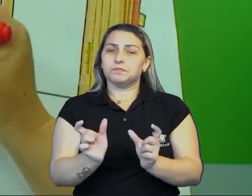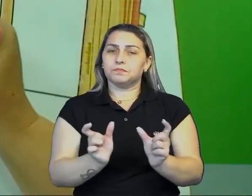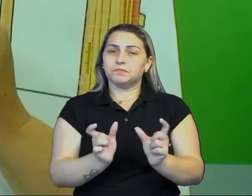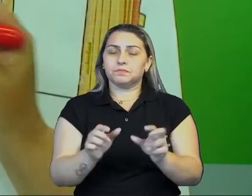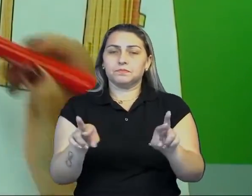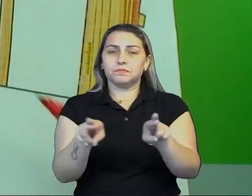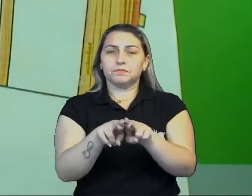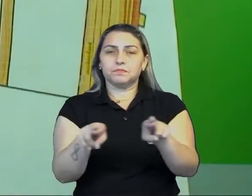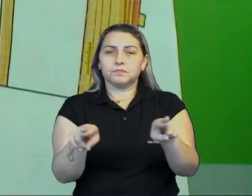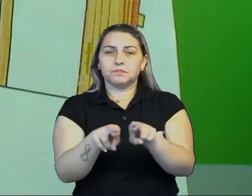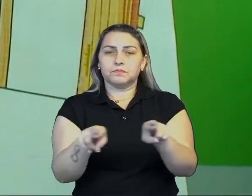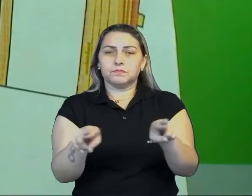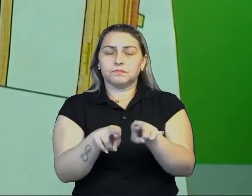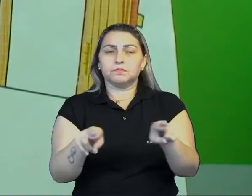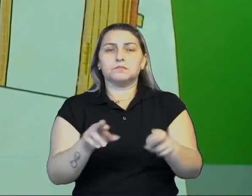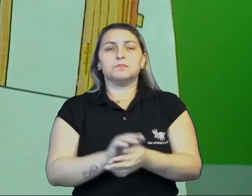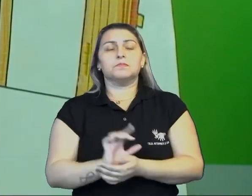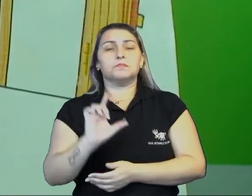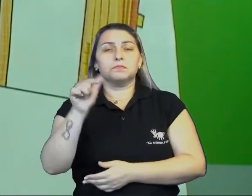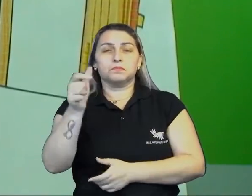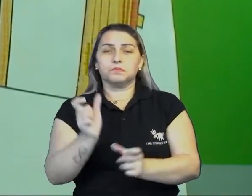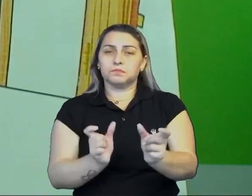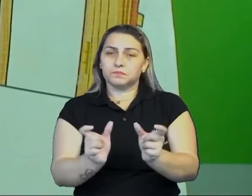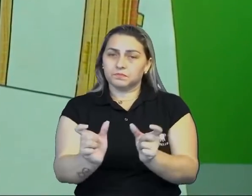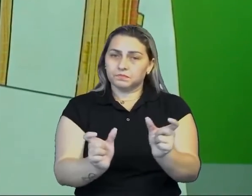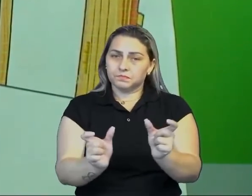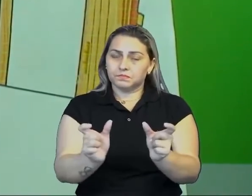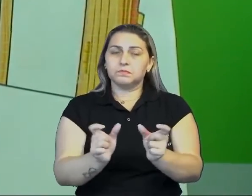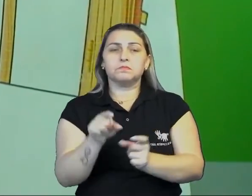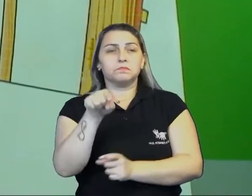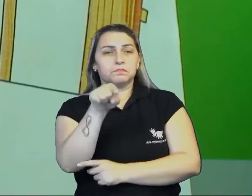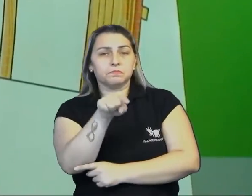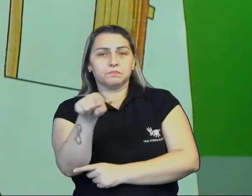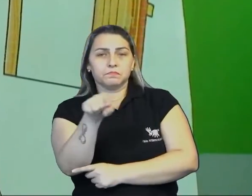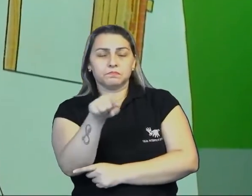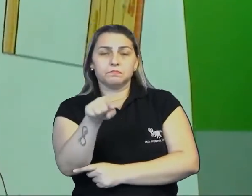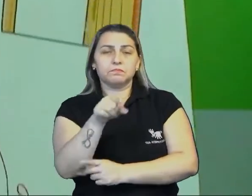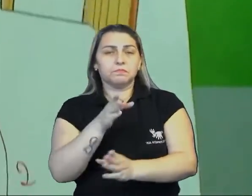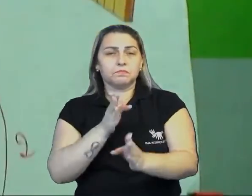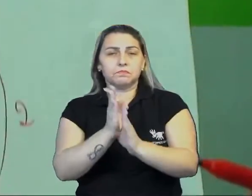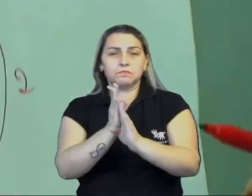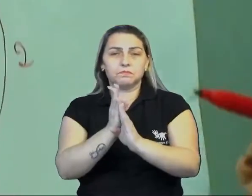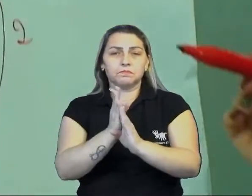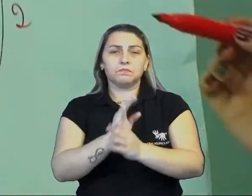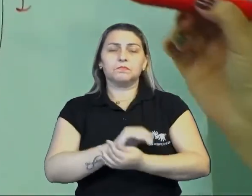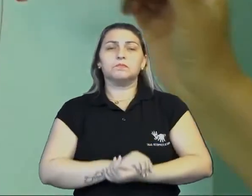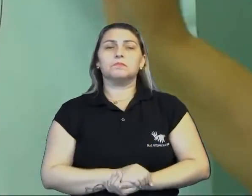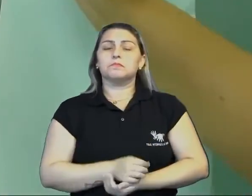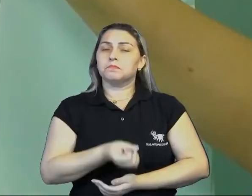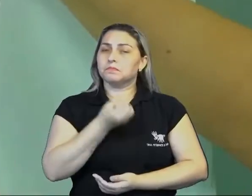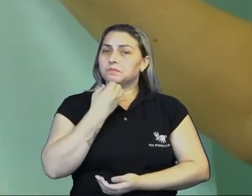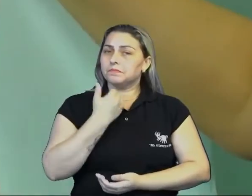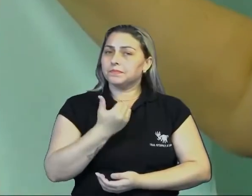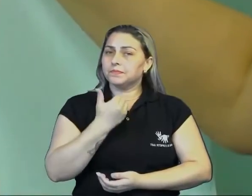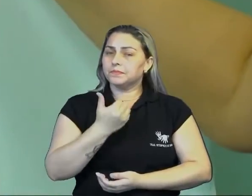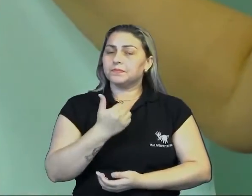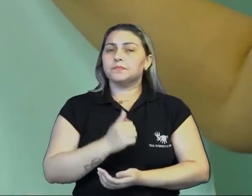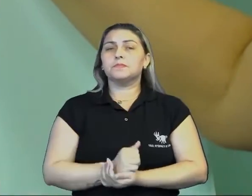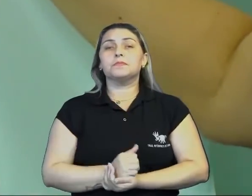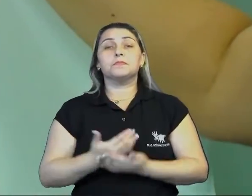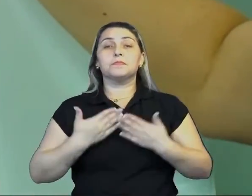que rimam, né? Outras palavras que rimam, que você localizou? Muito